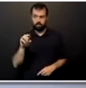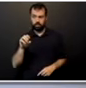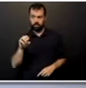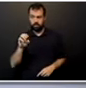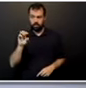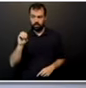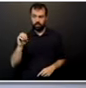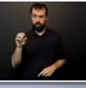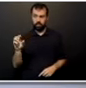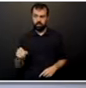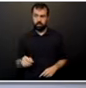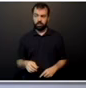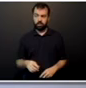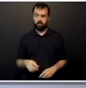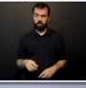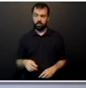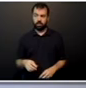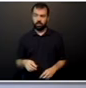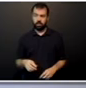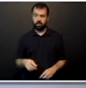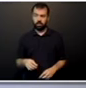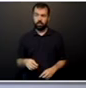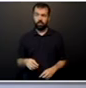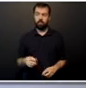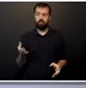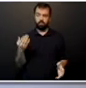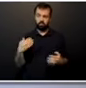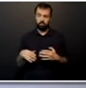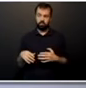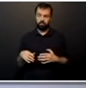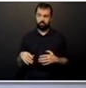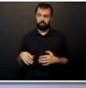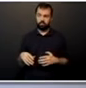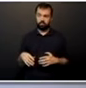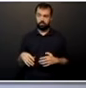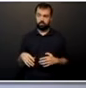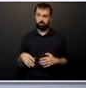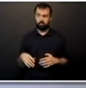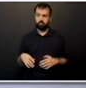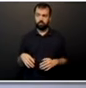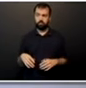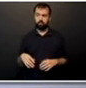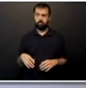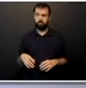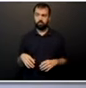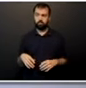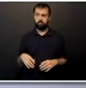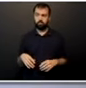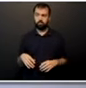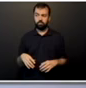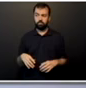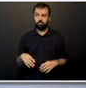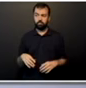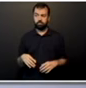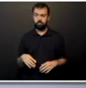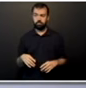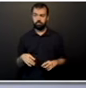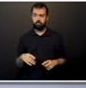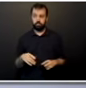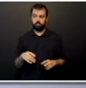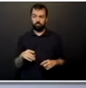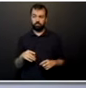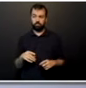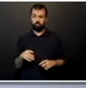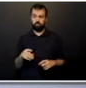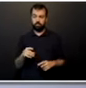20 km no real se voltarmos ao exercício na alternativa ele diz que